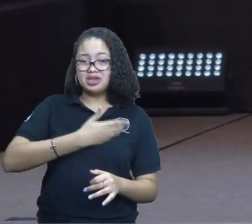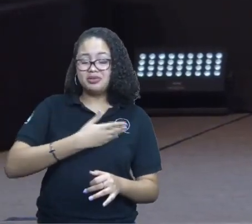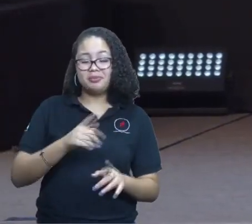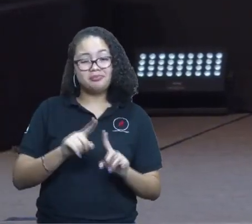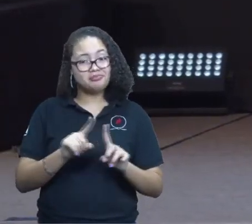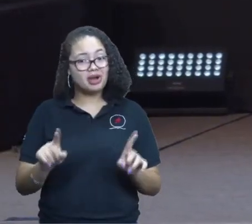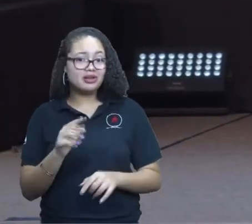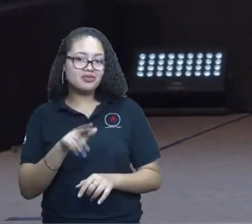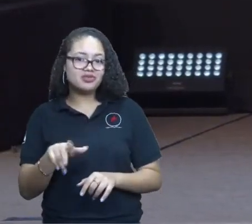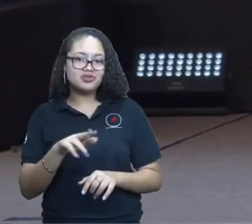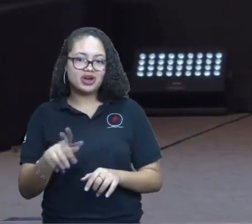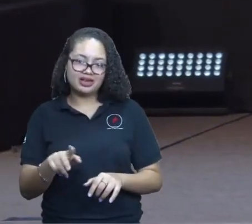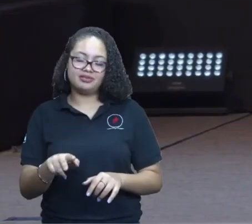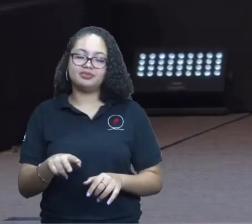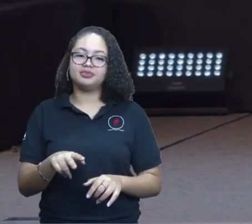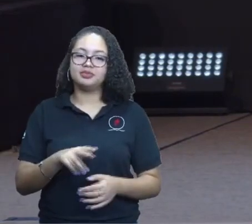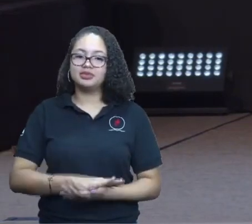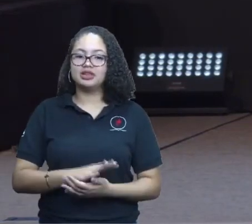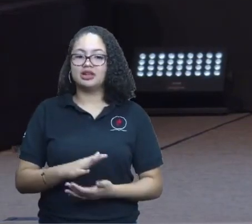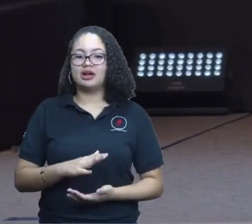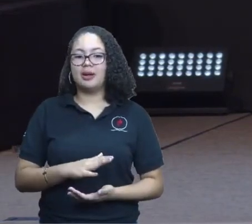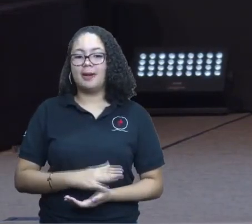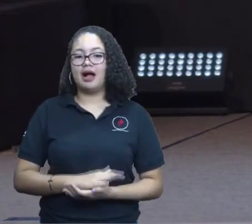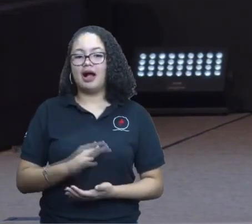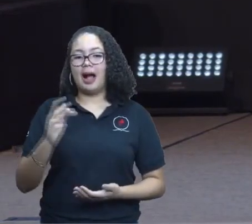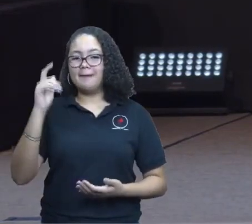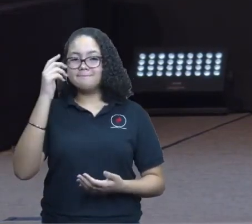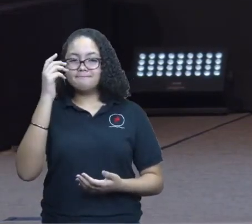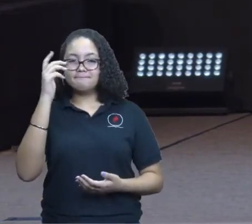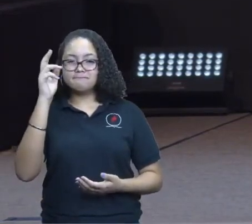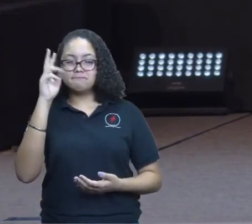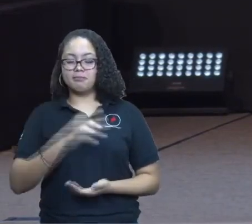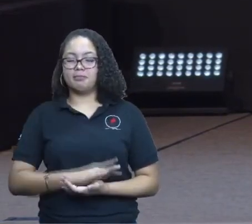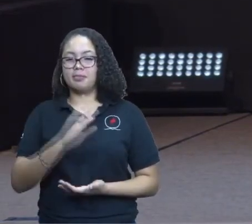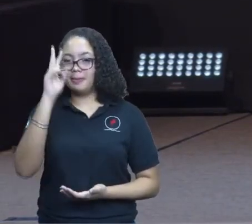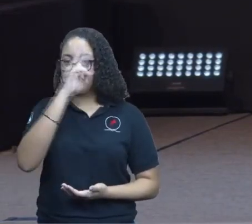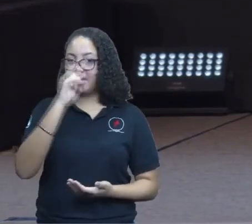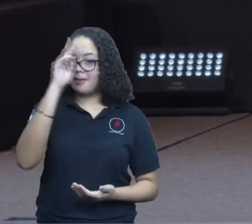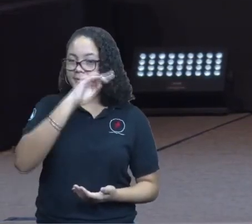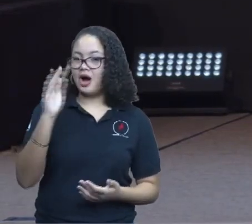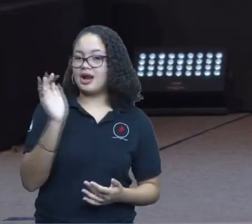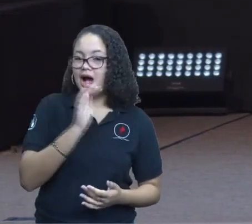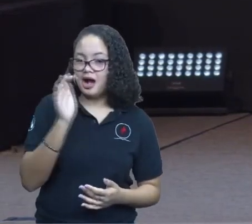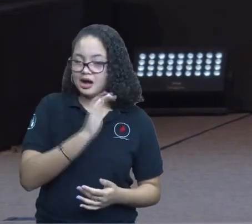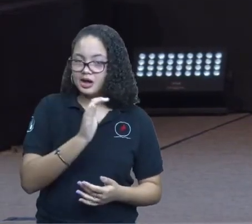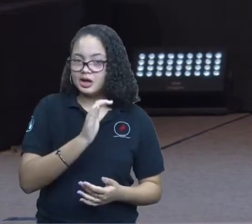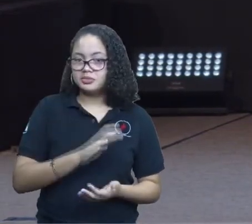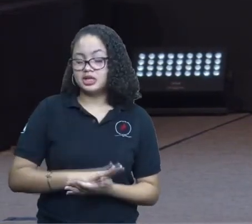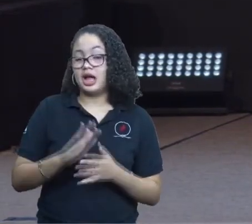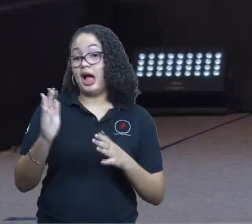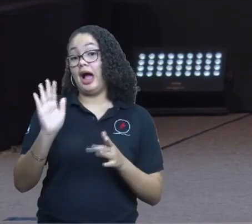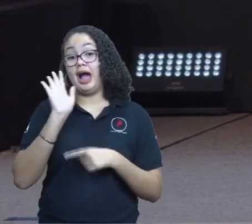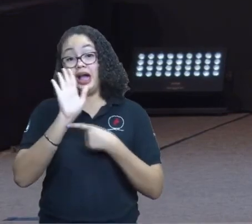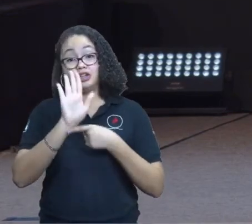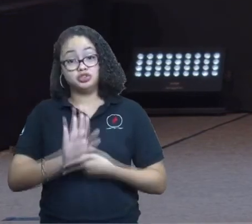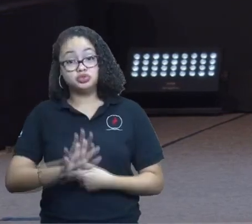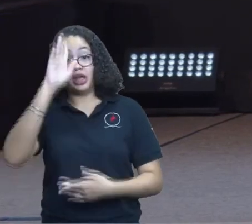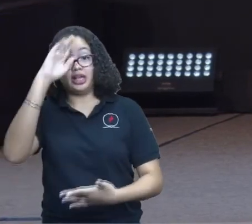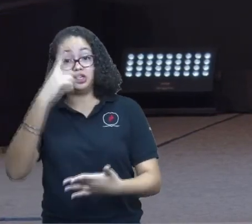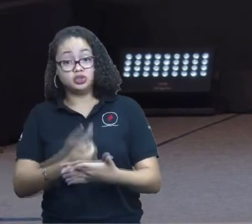quanto mais recente for sua memória do lugar da queda mais facilmente você aponta identifica e resolve